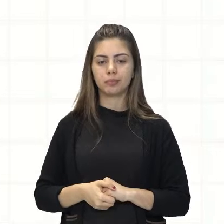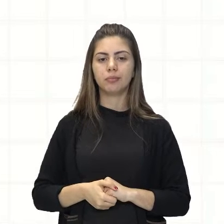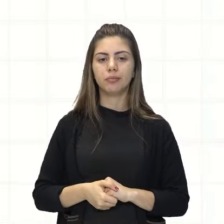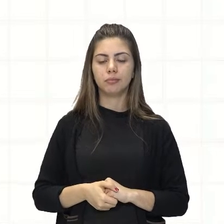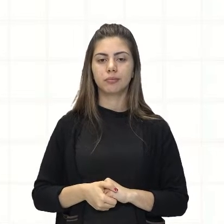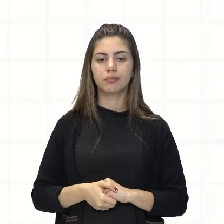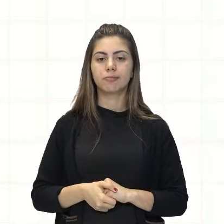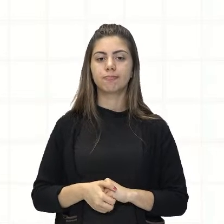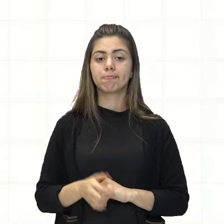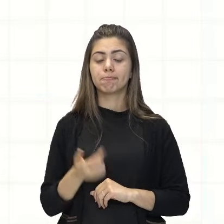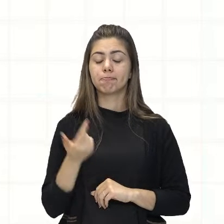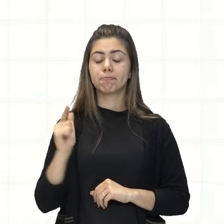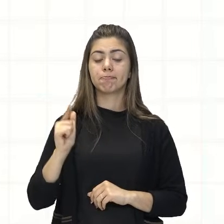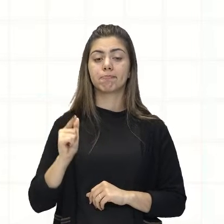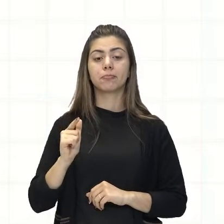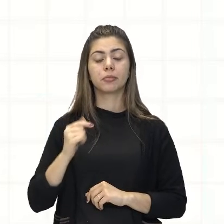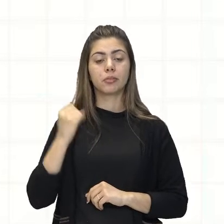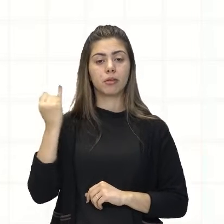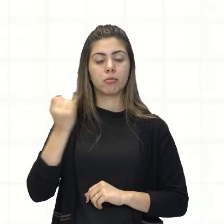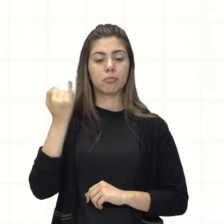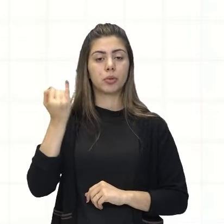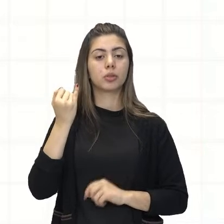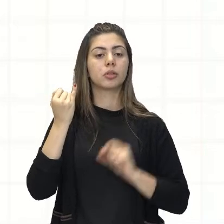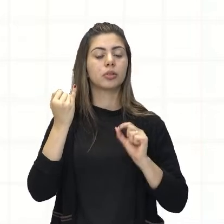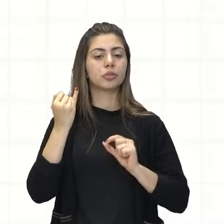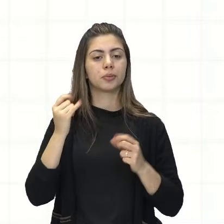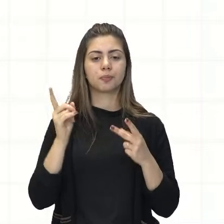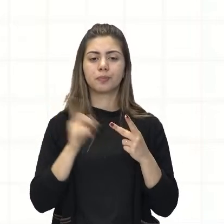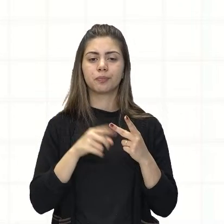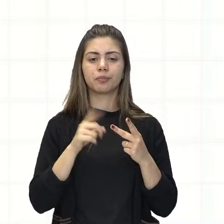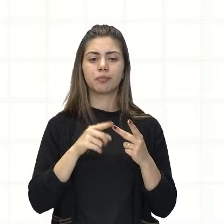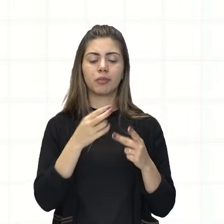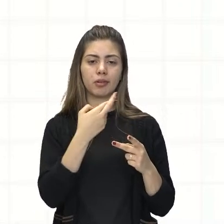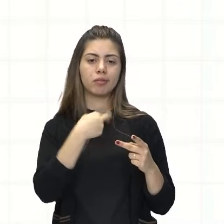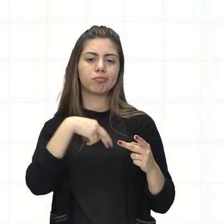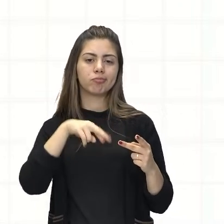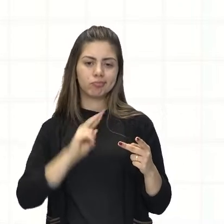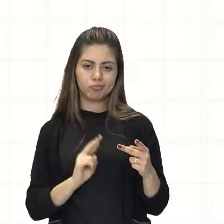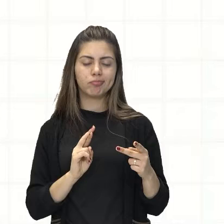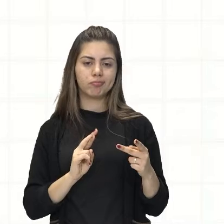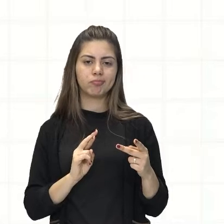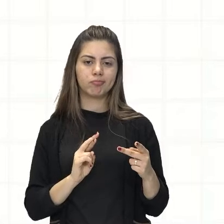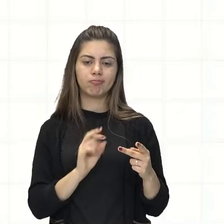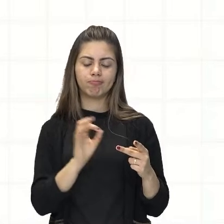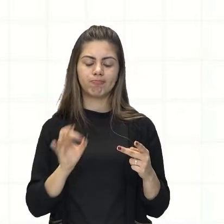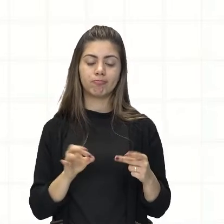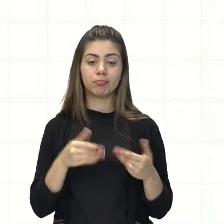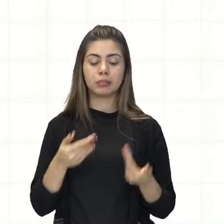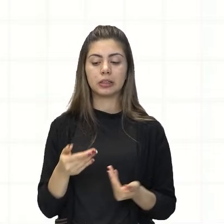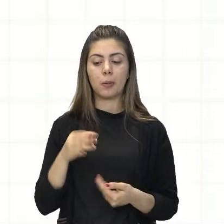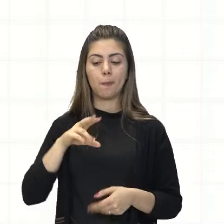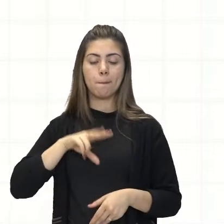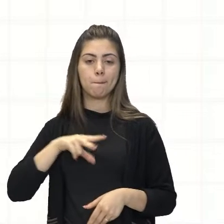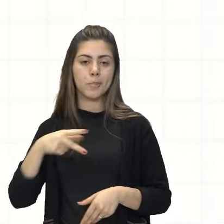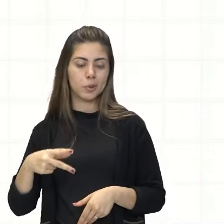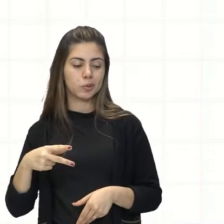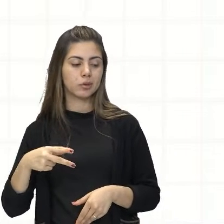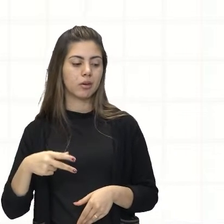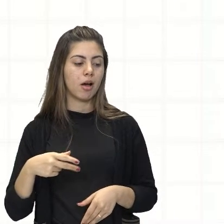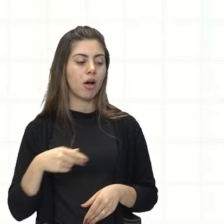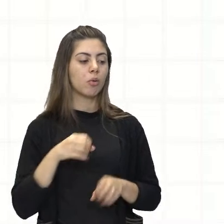portuguesa. Outra influência bastante importante é em relação à religião. Os portugueses vão introduzir